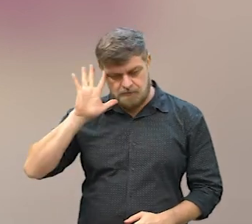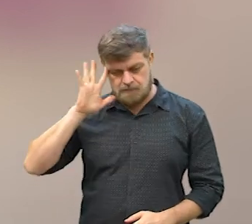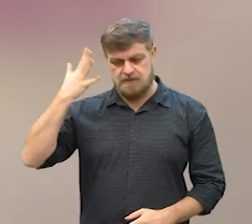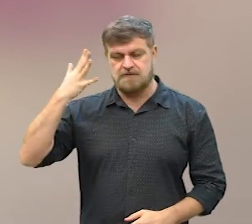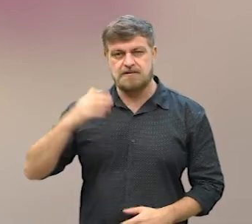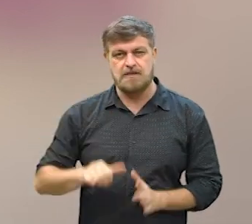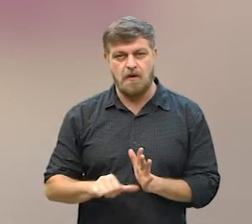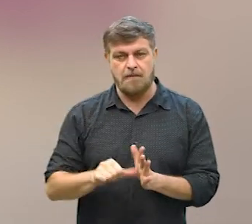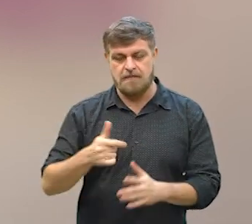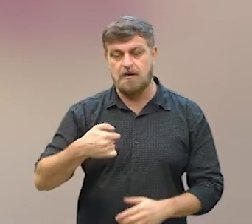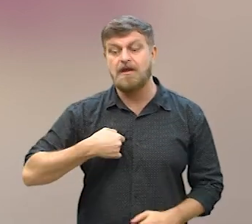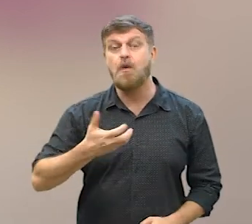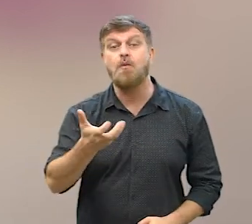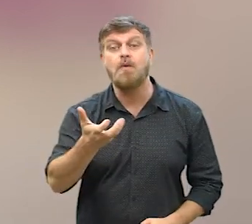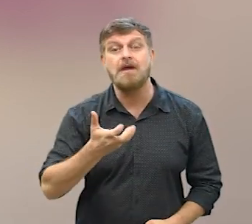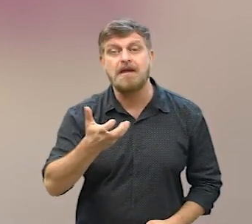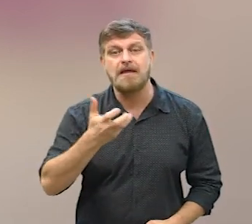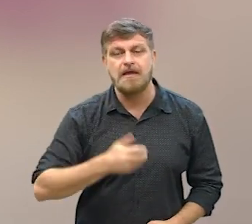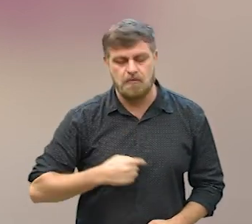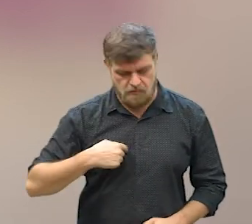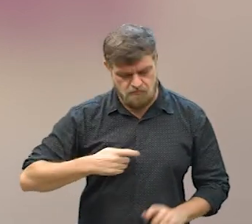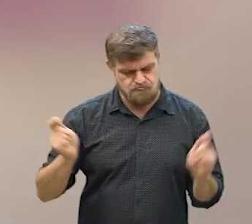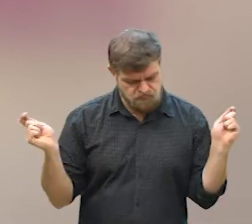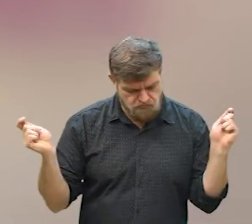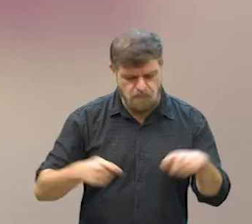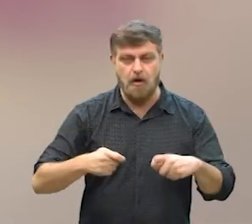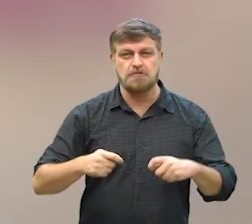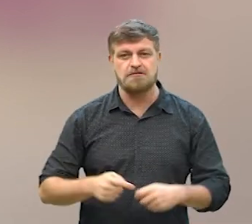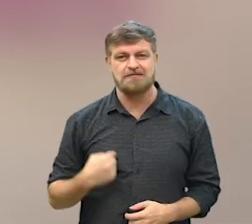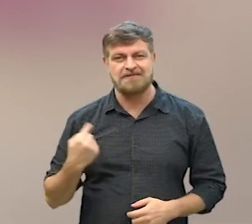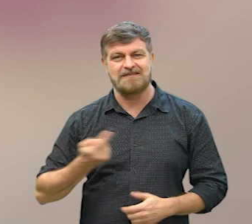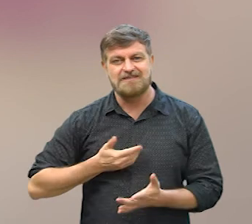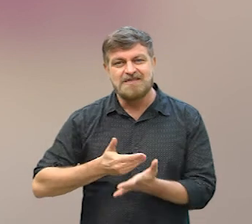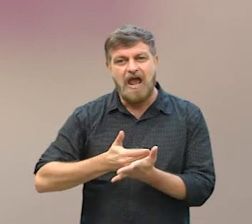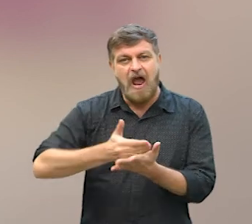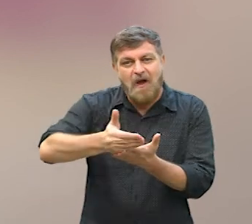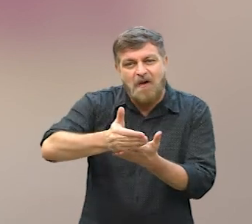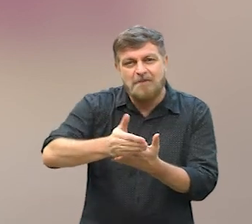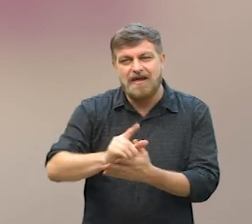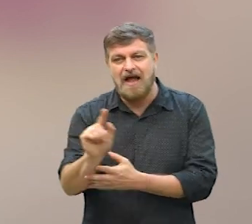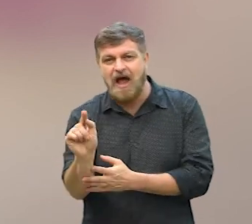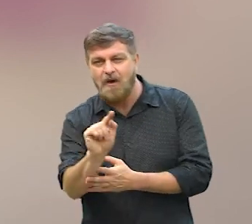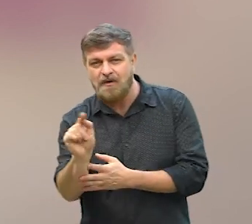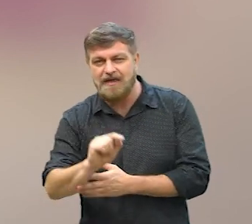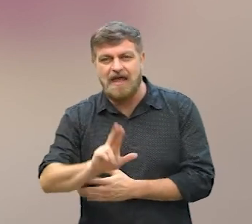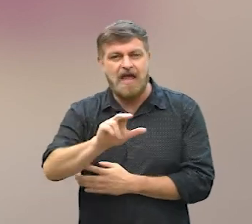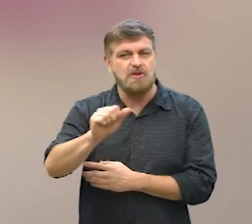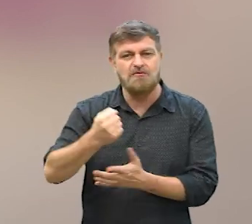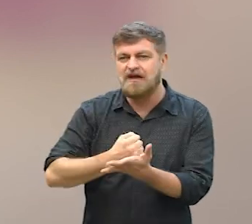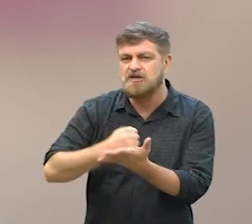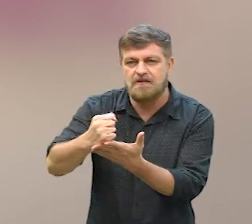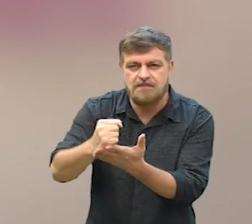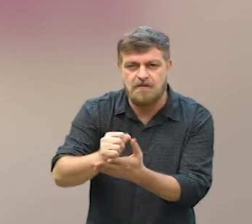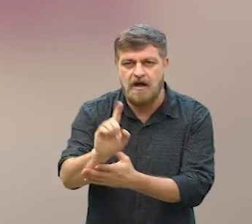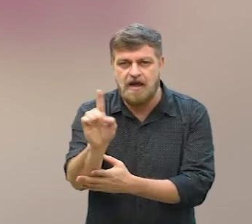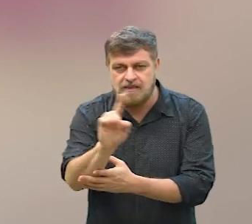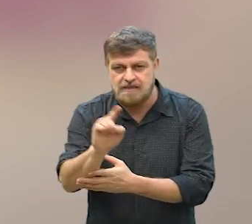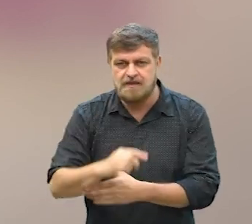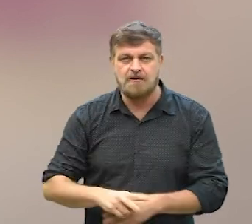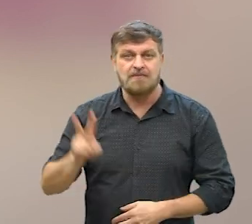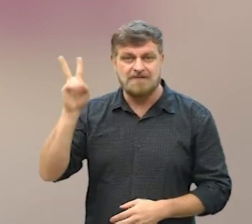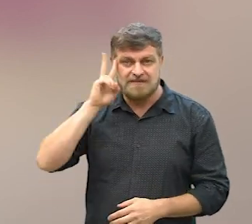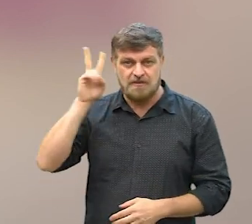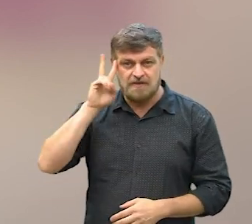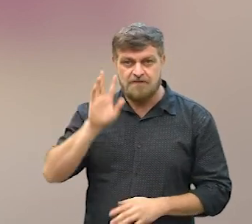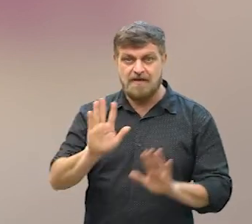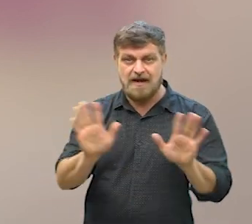tomar a decisão, primeiro, eu quero e eu posso. E aí a gente começa a partir de então, nunca é tarde. Essa questão